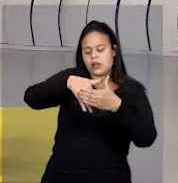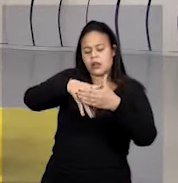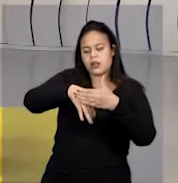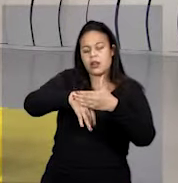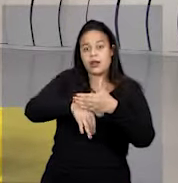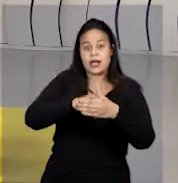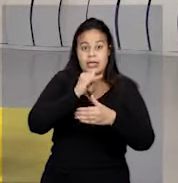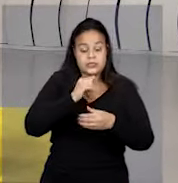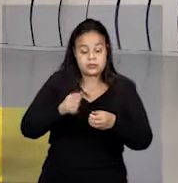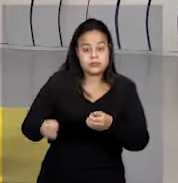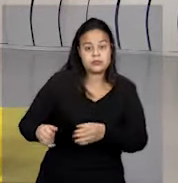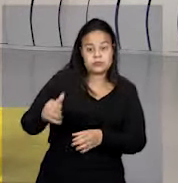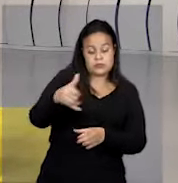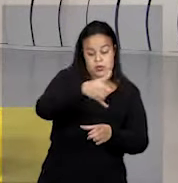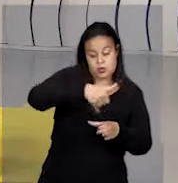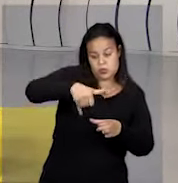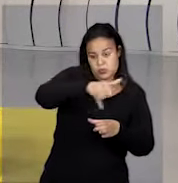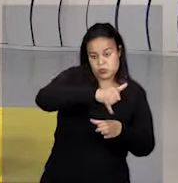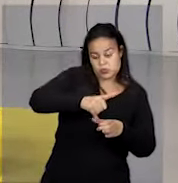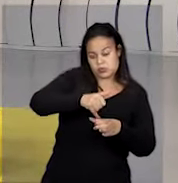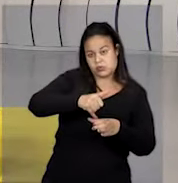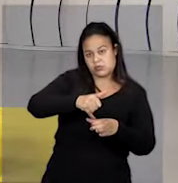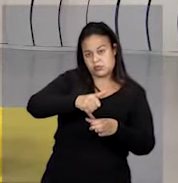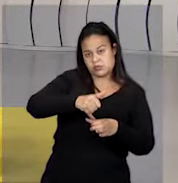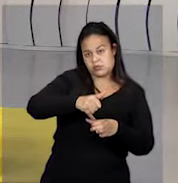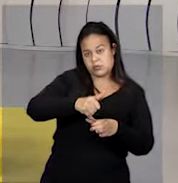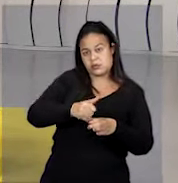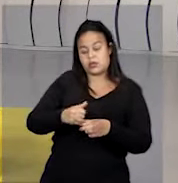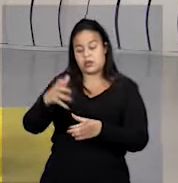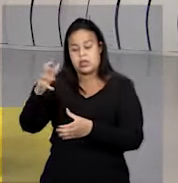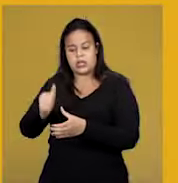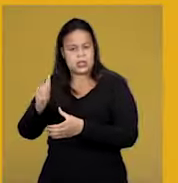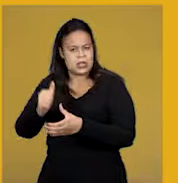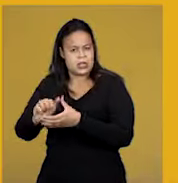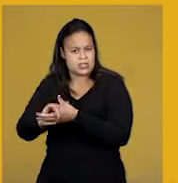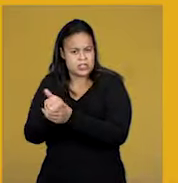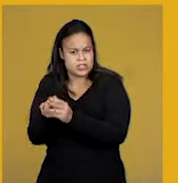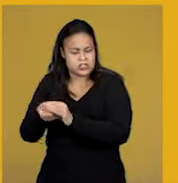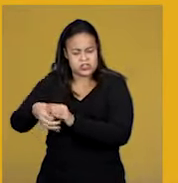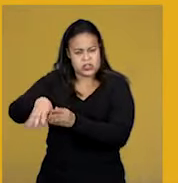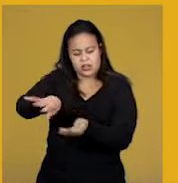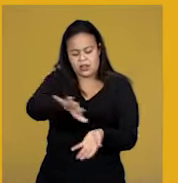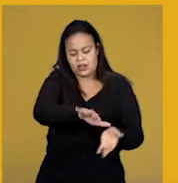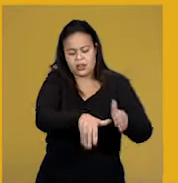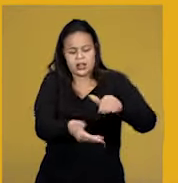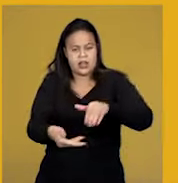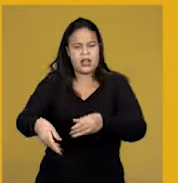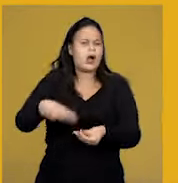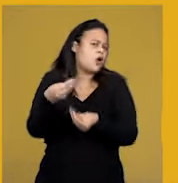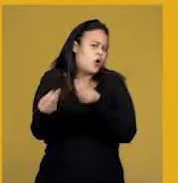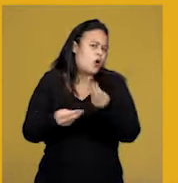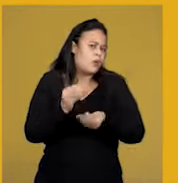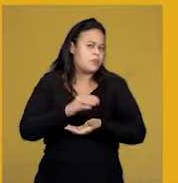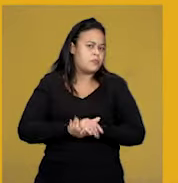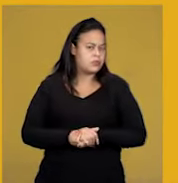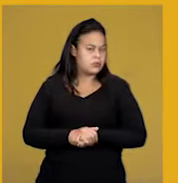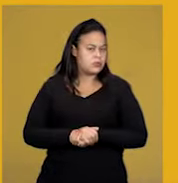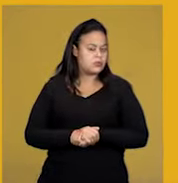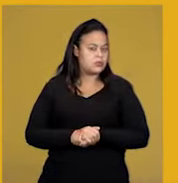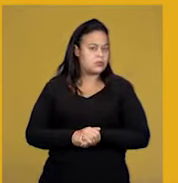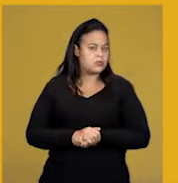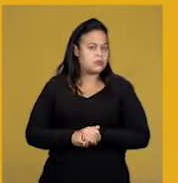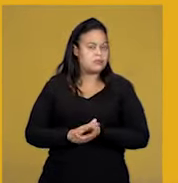da panela? Veja bem, quando uma panela está engordurada, o que fazemos